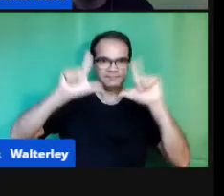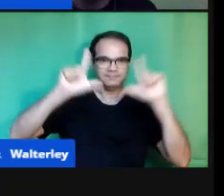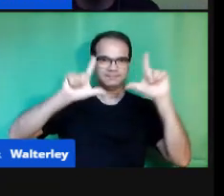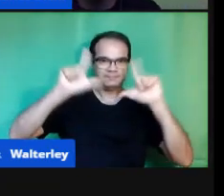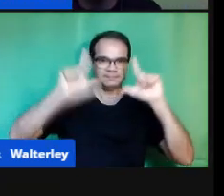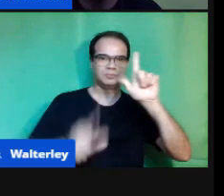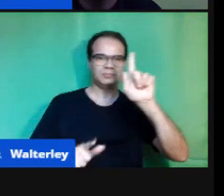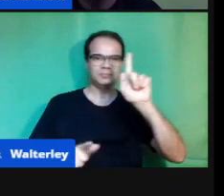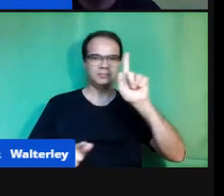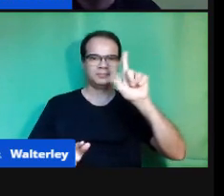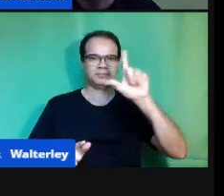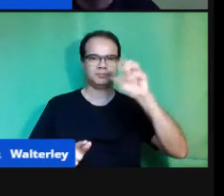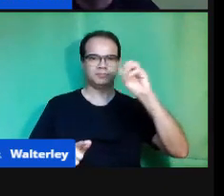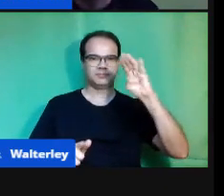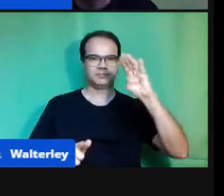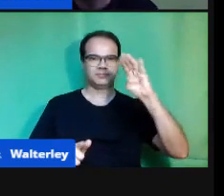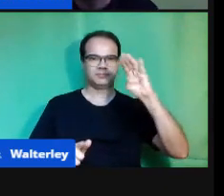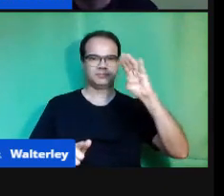paixão.